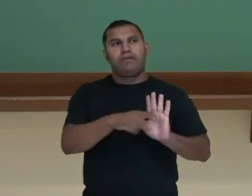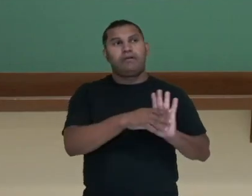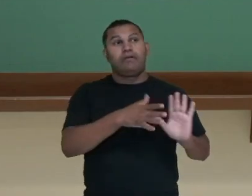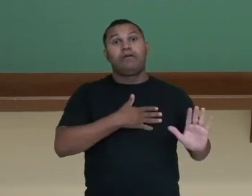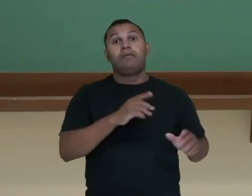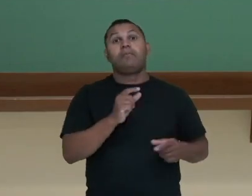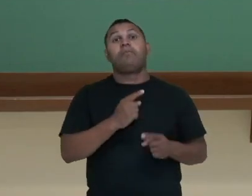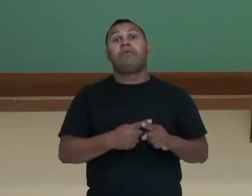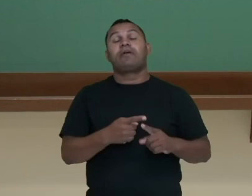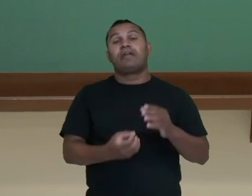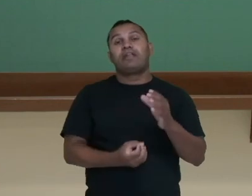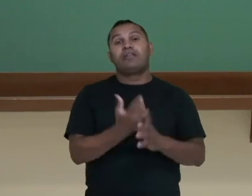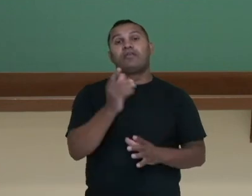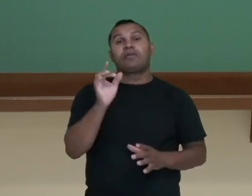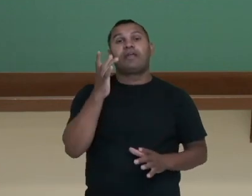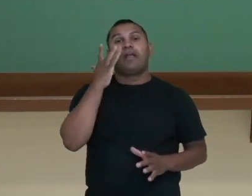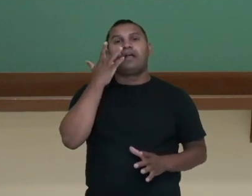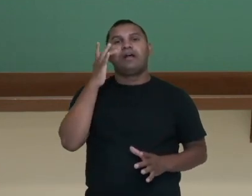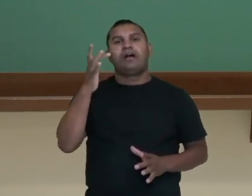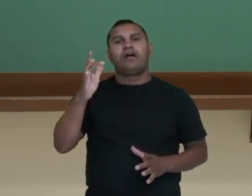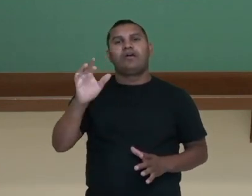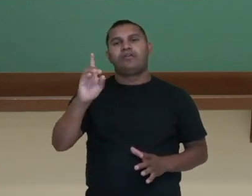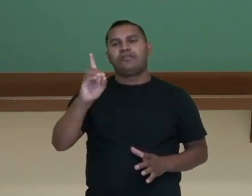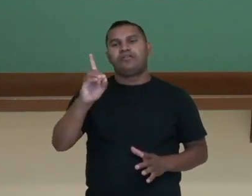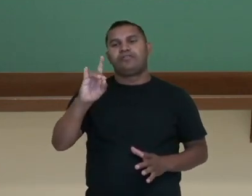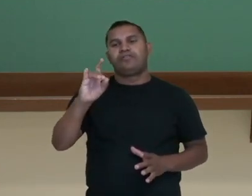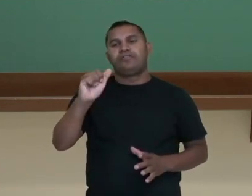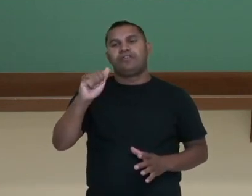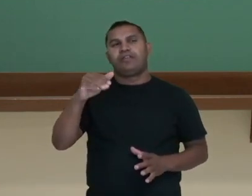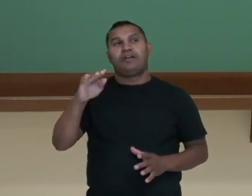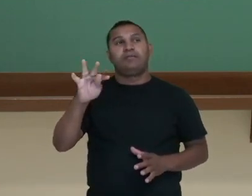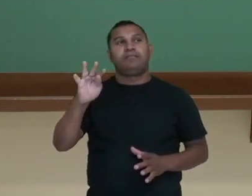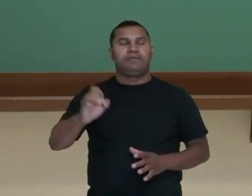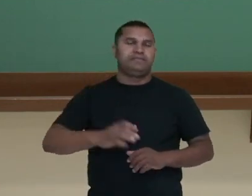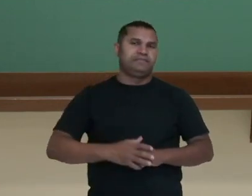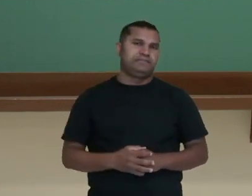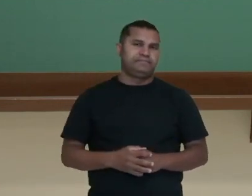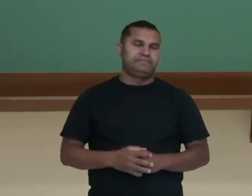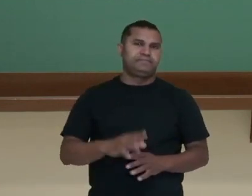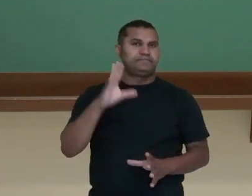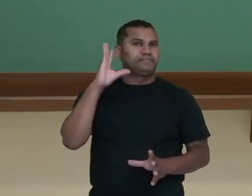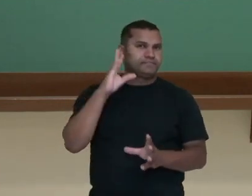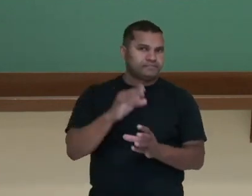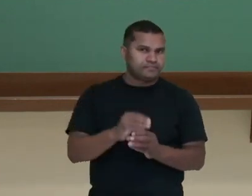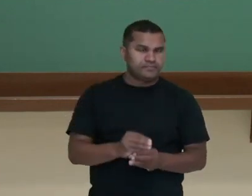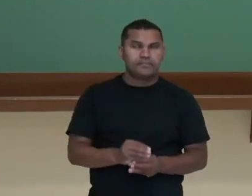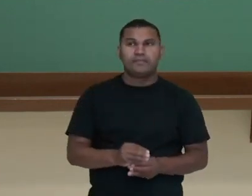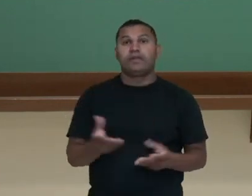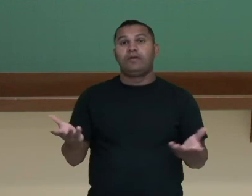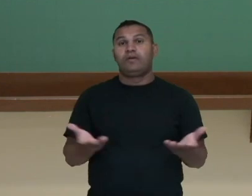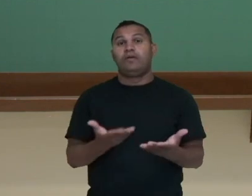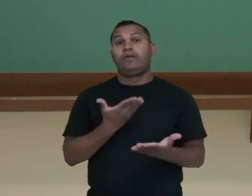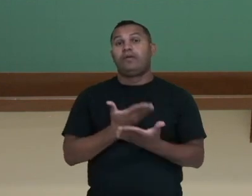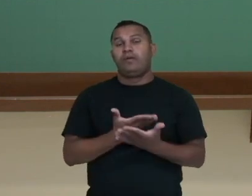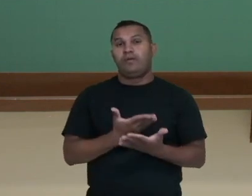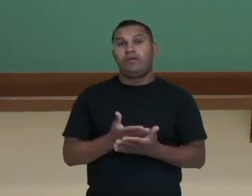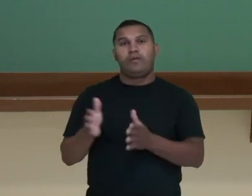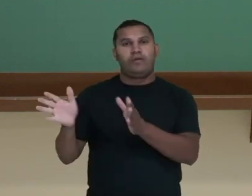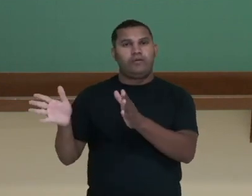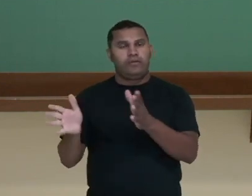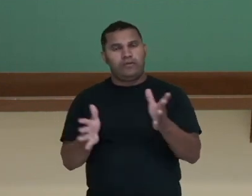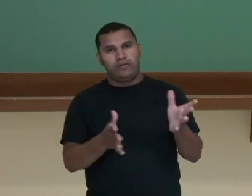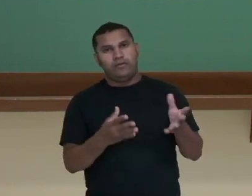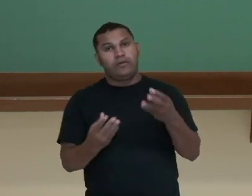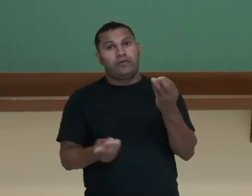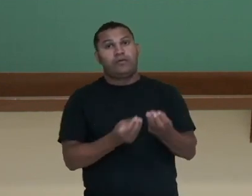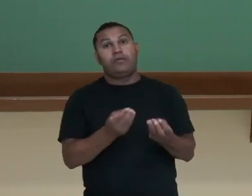Galera, olha só, né? Nós estudamos sobre o colonialismo na África e com a chegada dos europeus gerou, né,